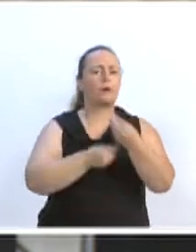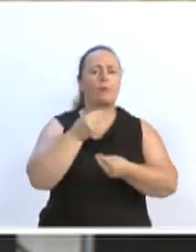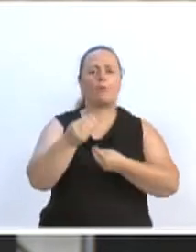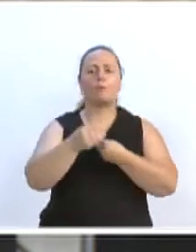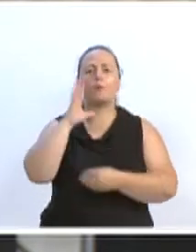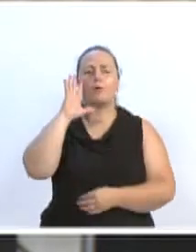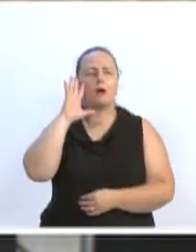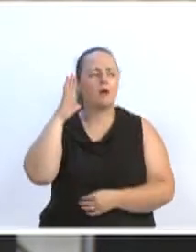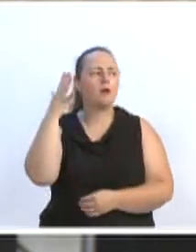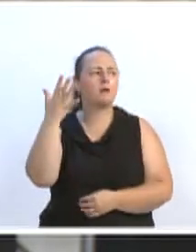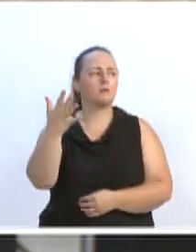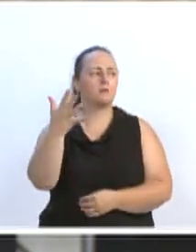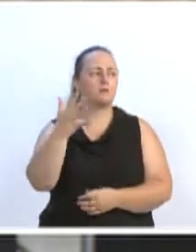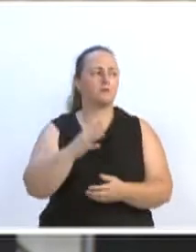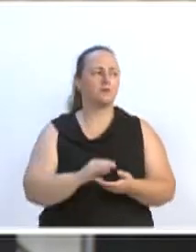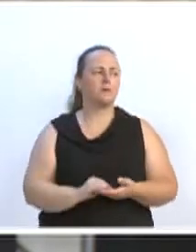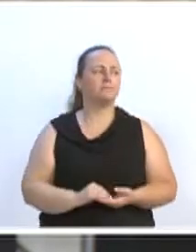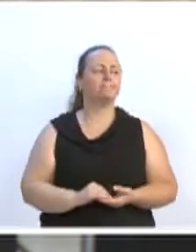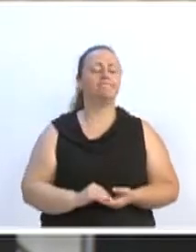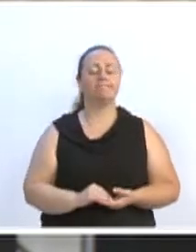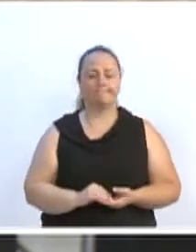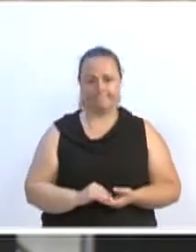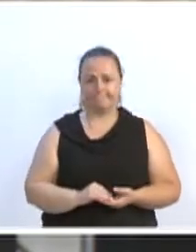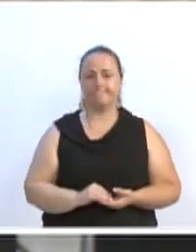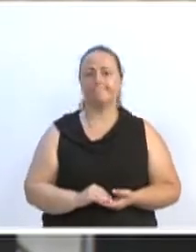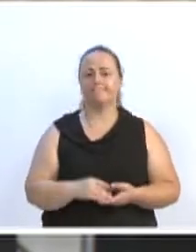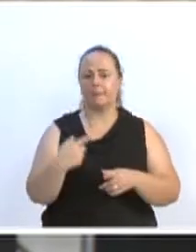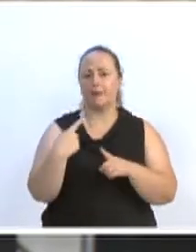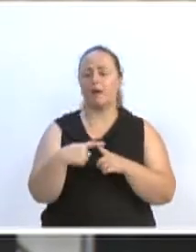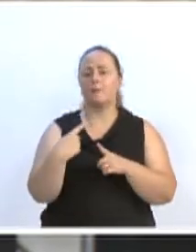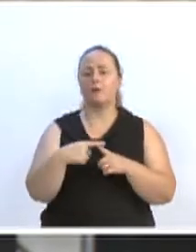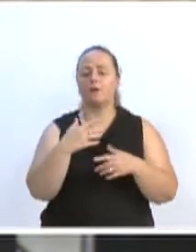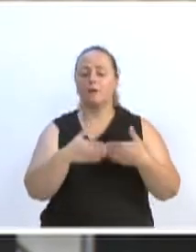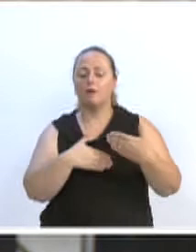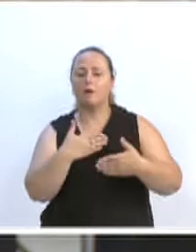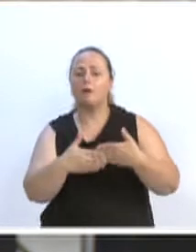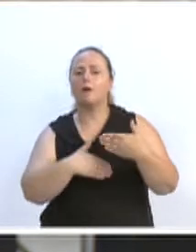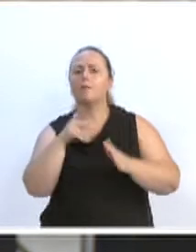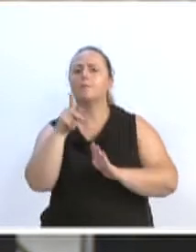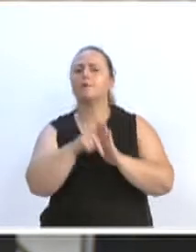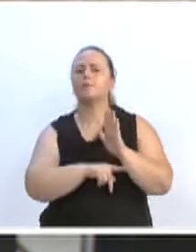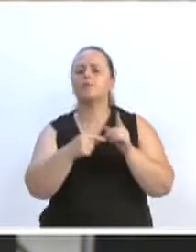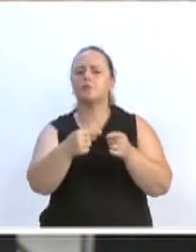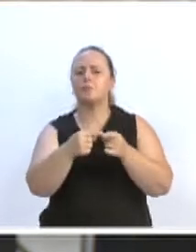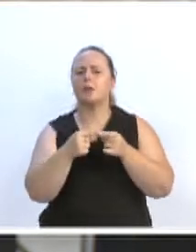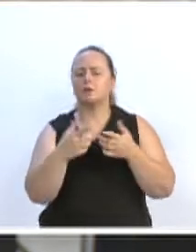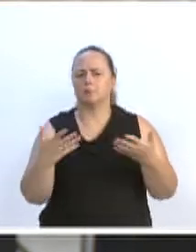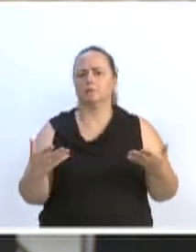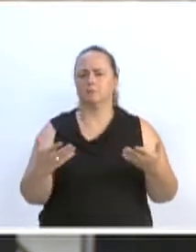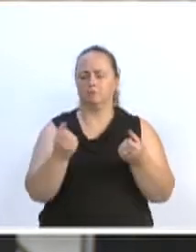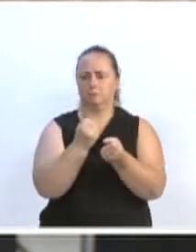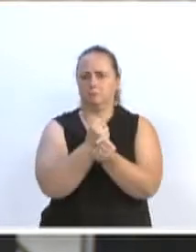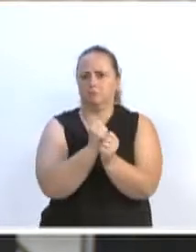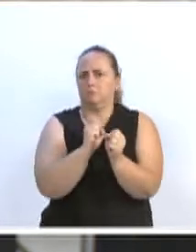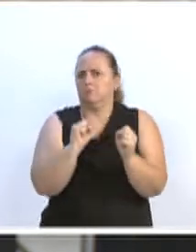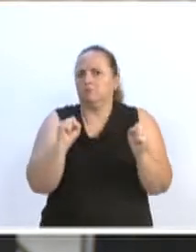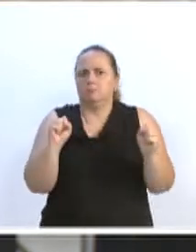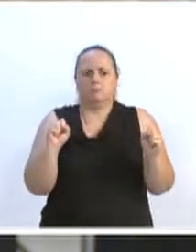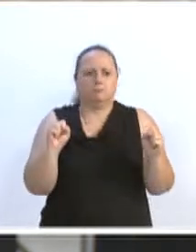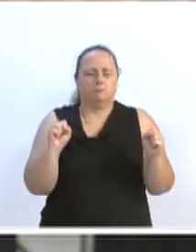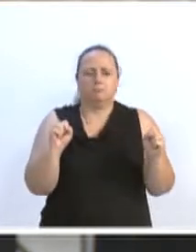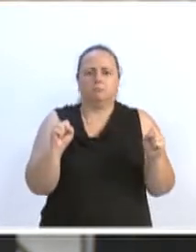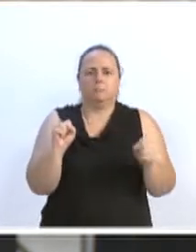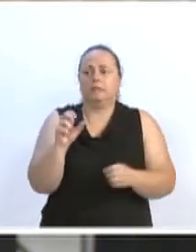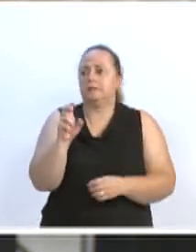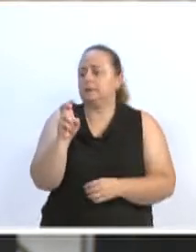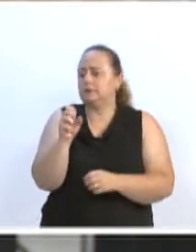para o andamento desses projetos de licenciamento ambiental na fama porque é impossível que leve três quatro cinco seis